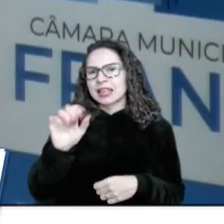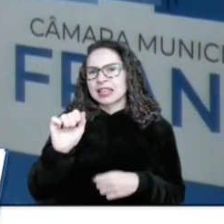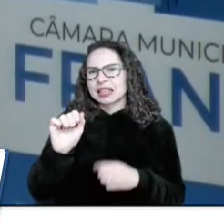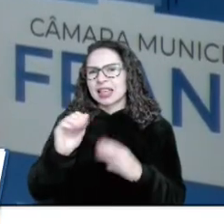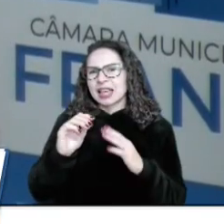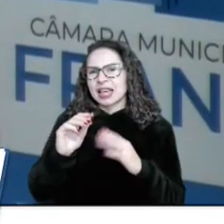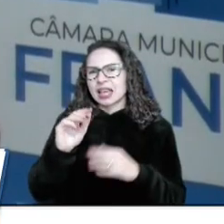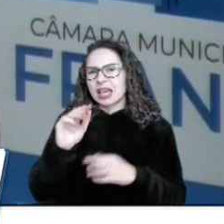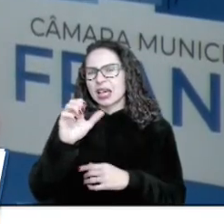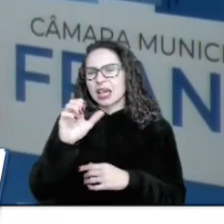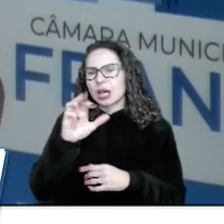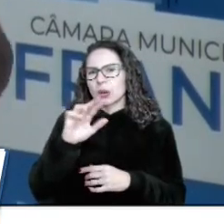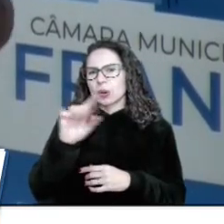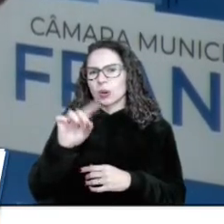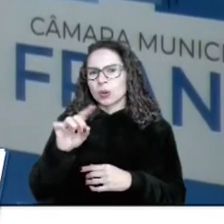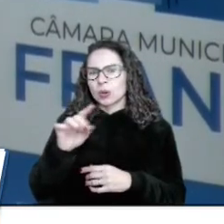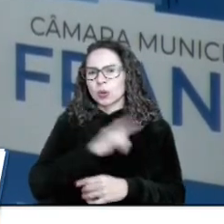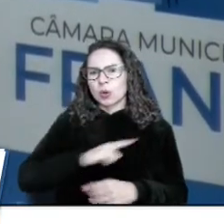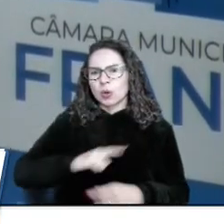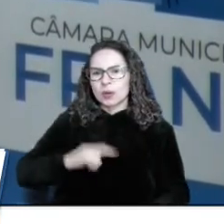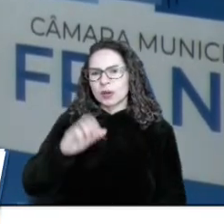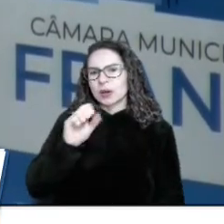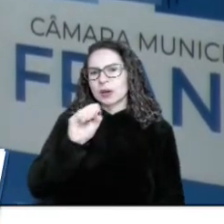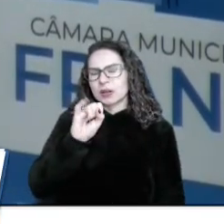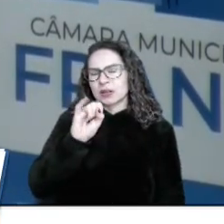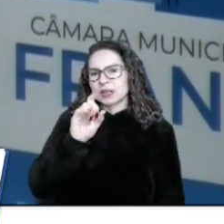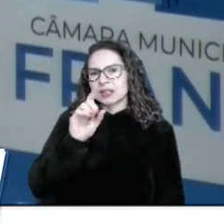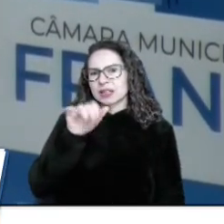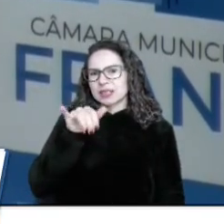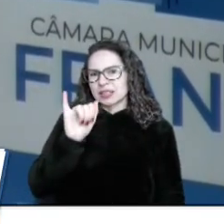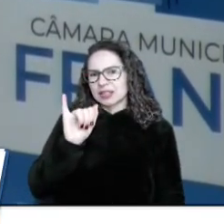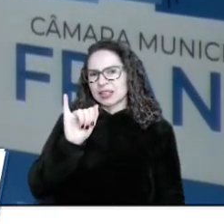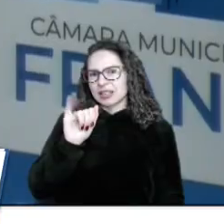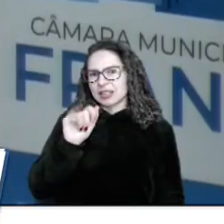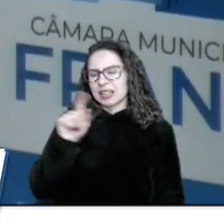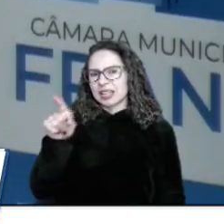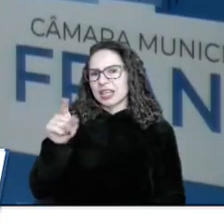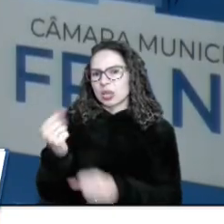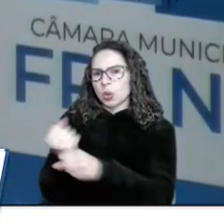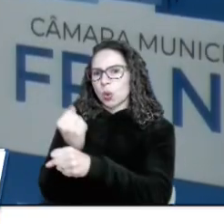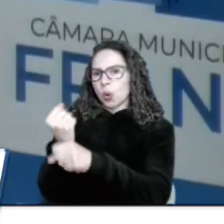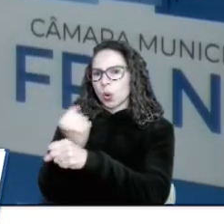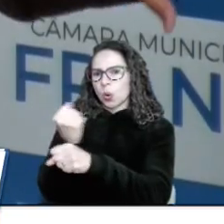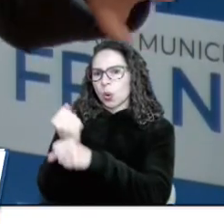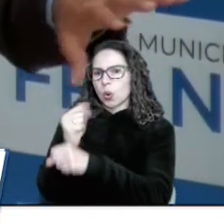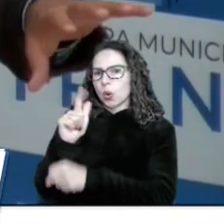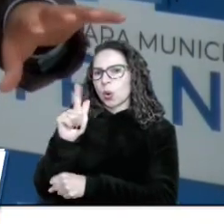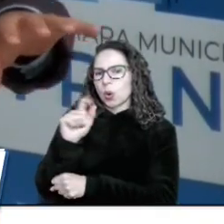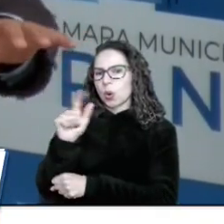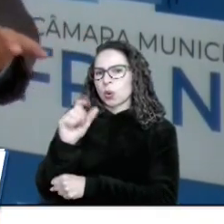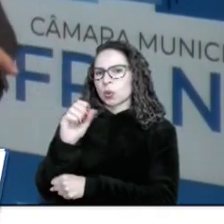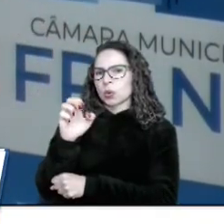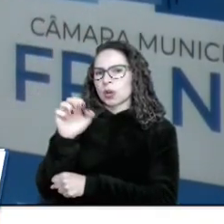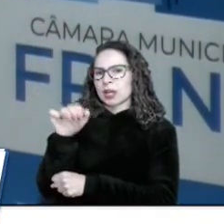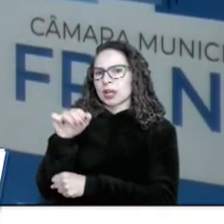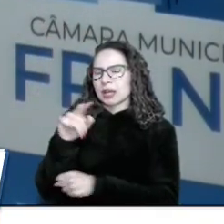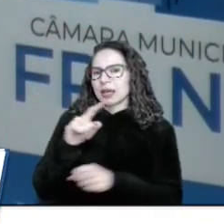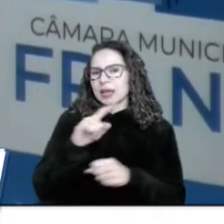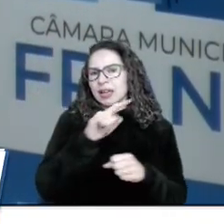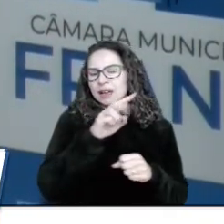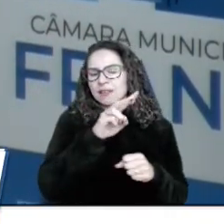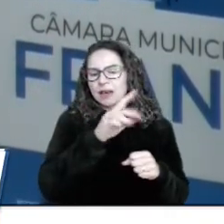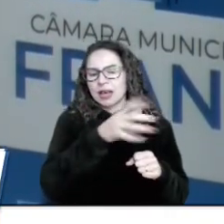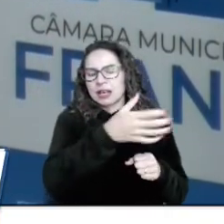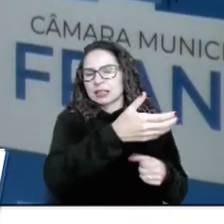e que no governo Sidney Rocha, ele construiu no Gozuém, e à medida em que tirou aquela